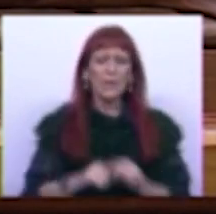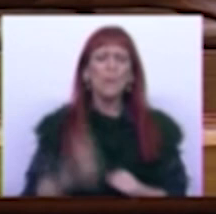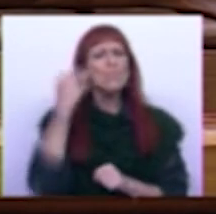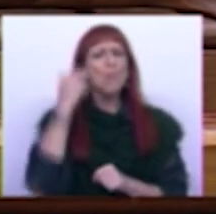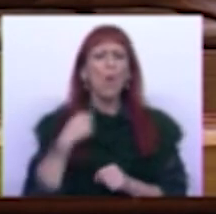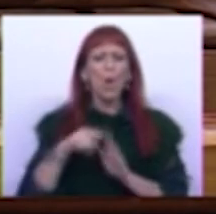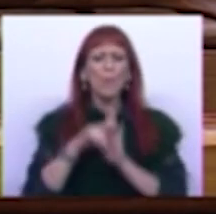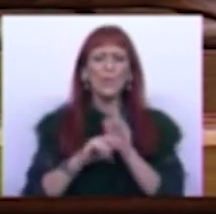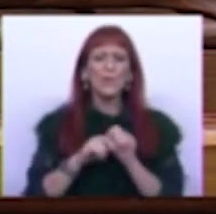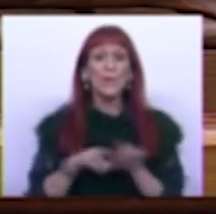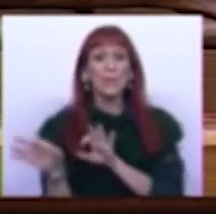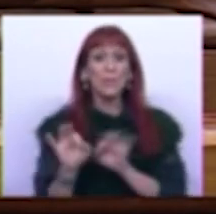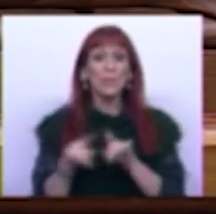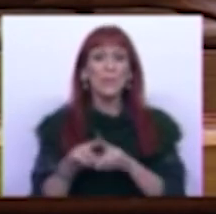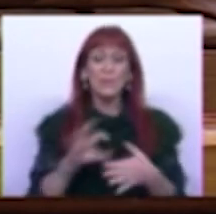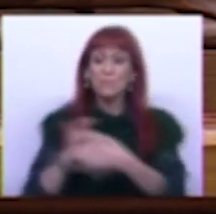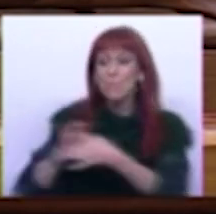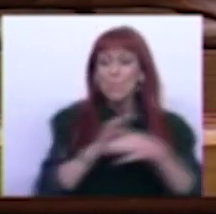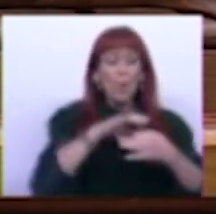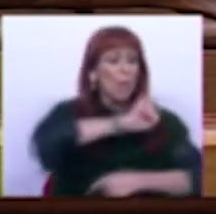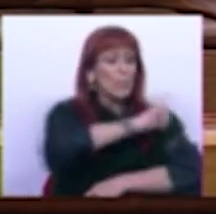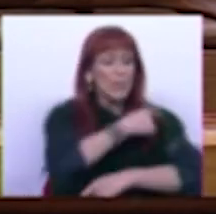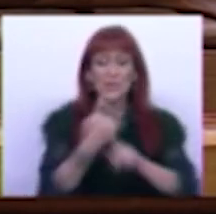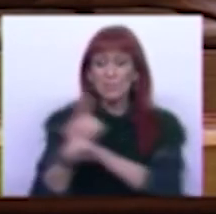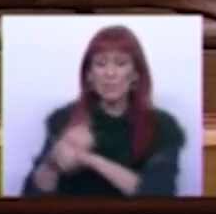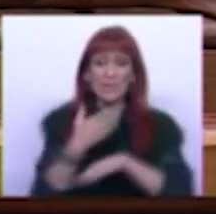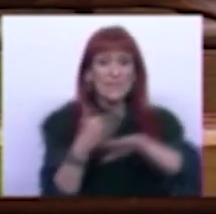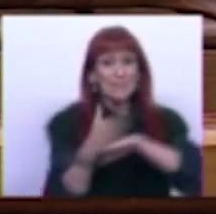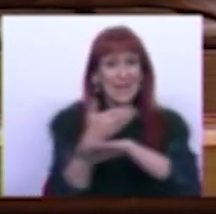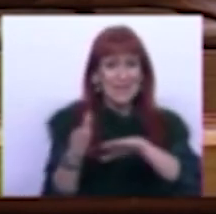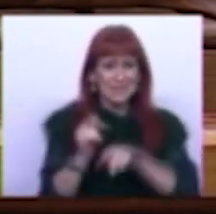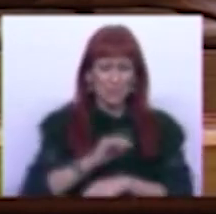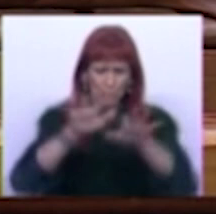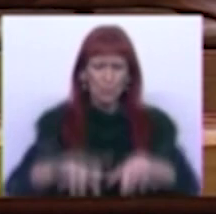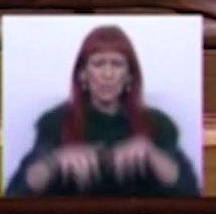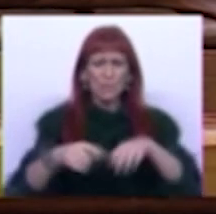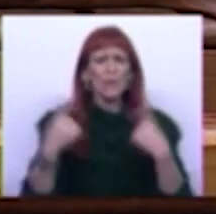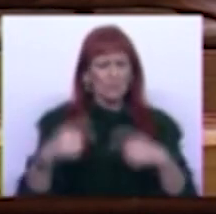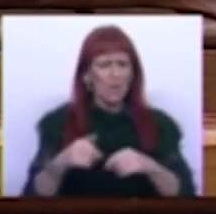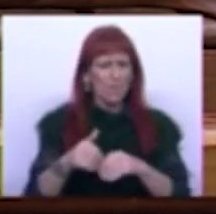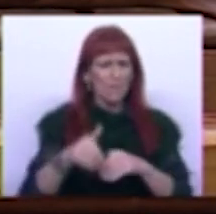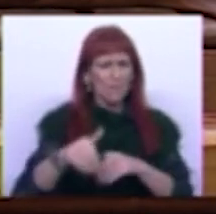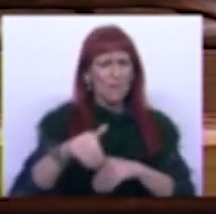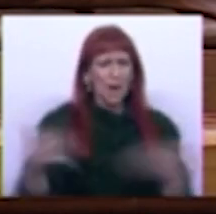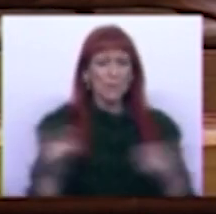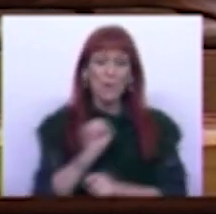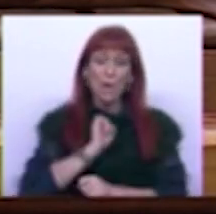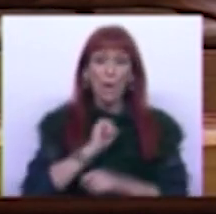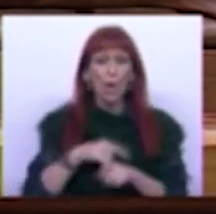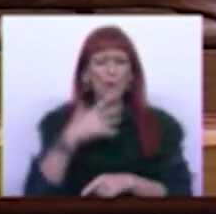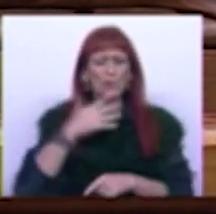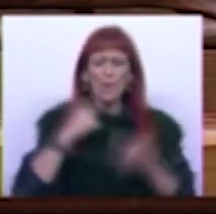o princípio da separação e interdependência de poderes. O Parlamento conta e contará com a nossa